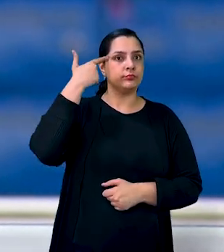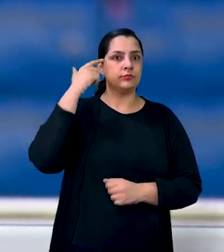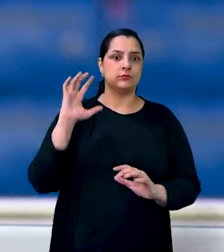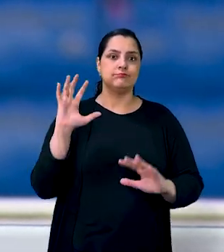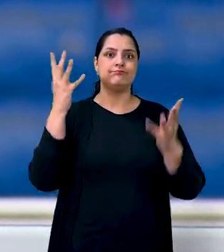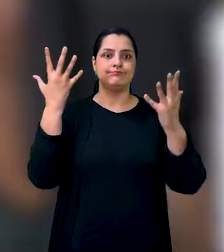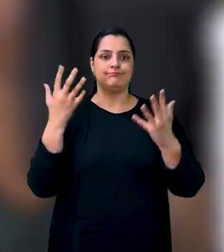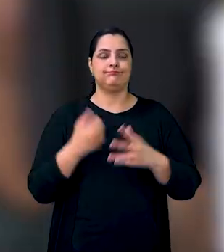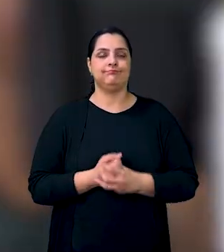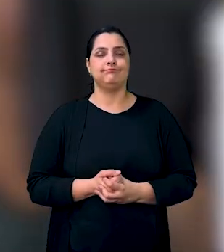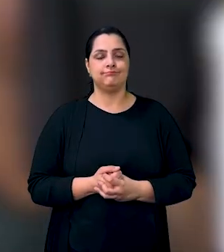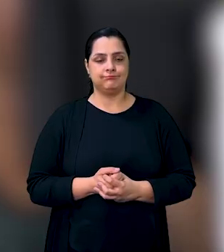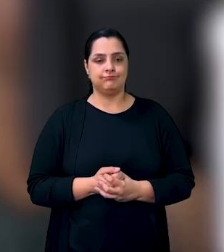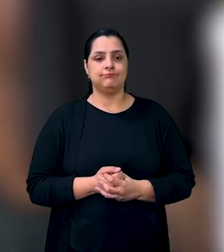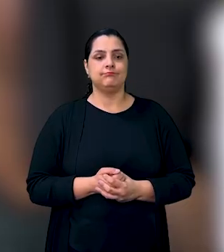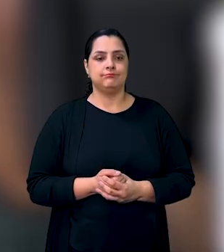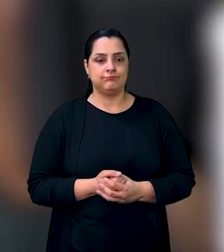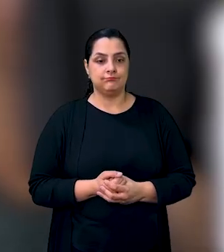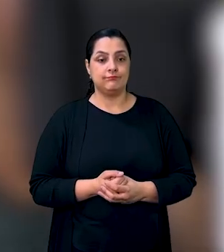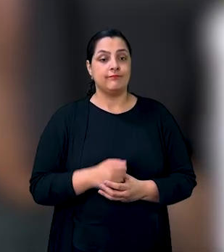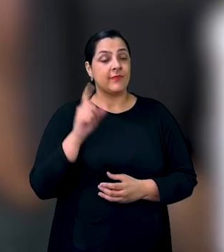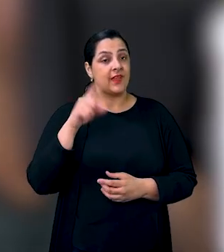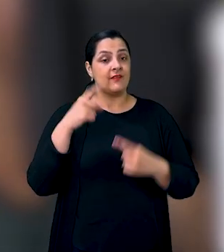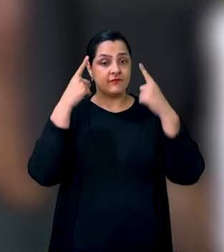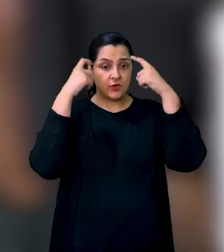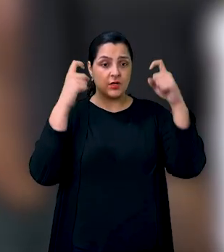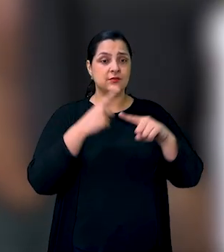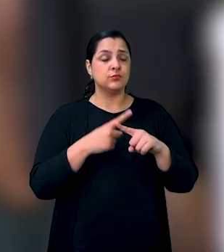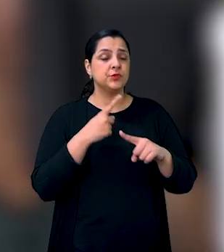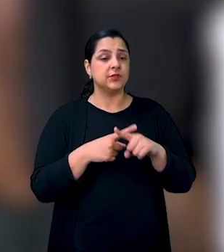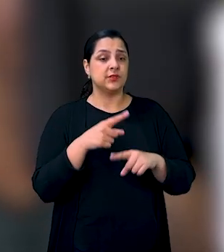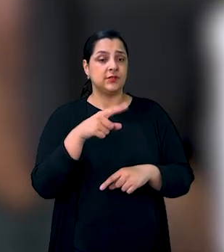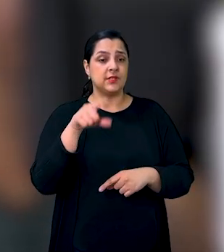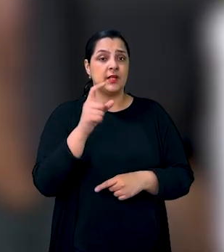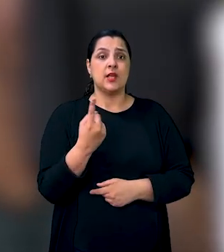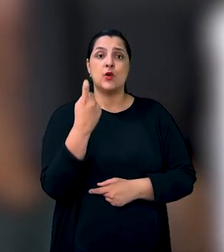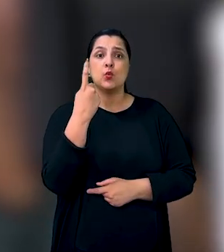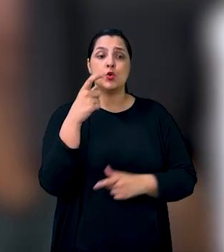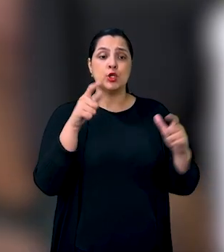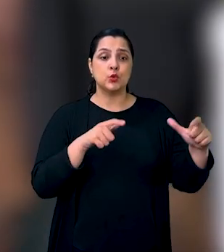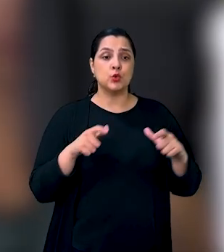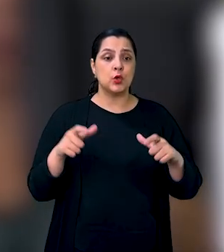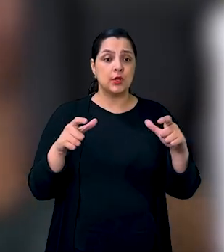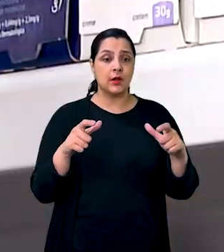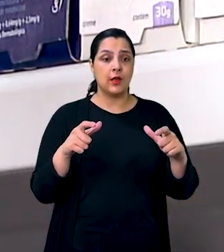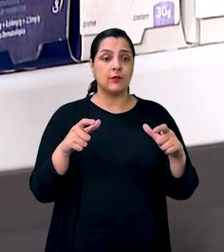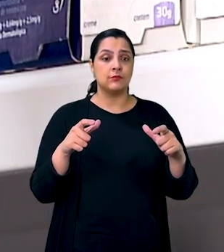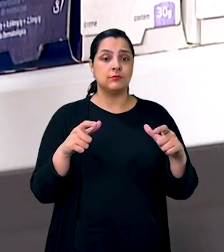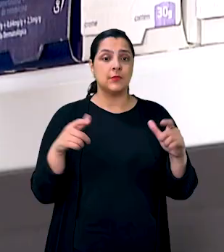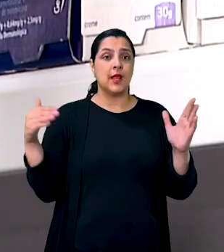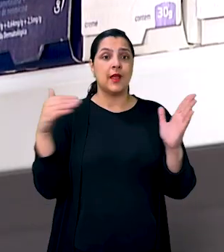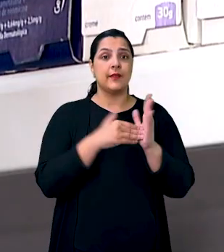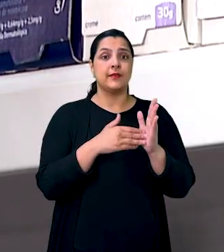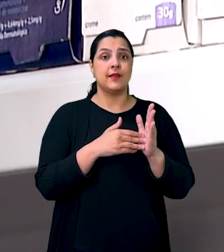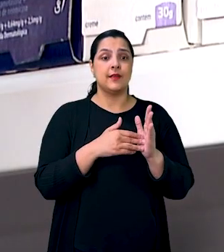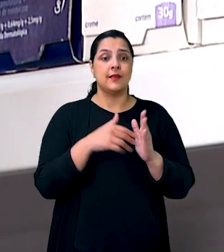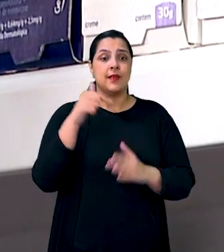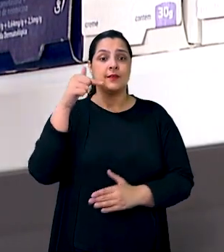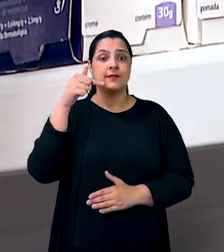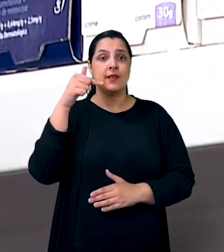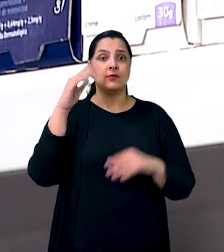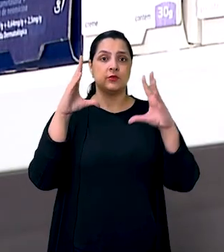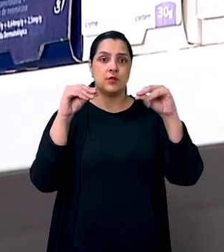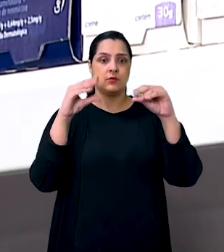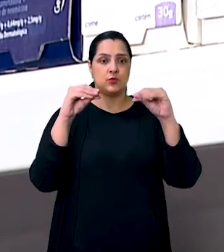para a cabeça. A trabalhadora atribuiu a violência ao fato de o estabelecimento ser o único da região a funcionar até às